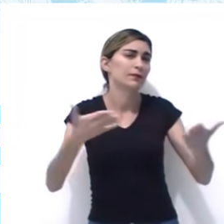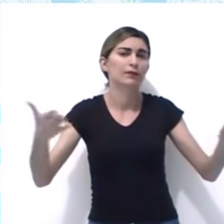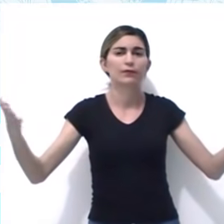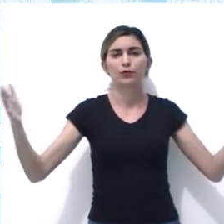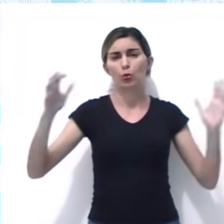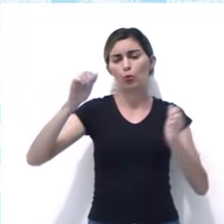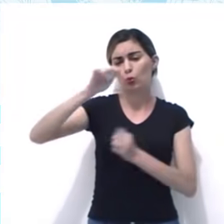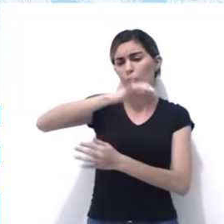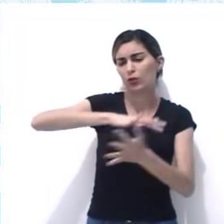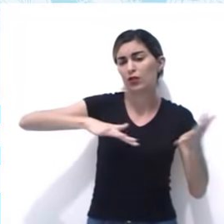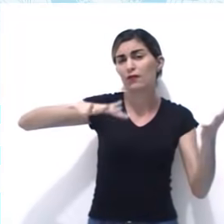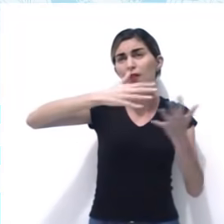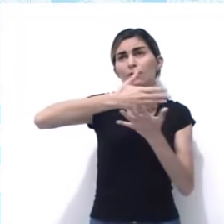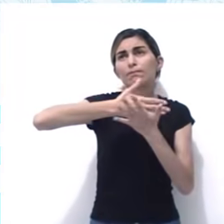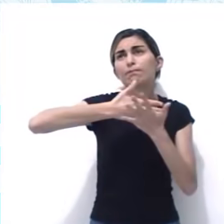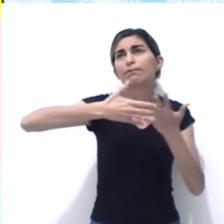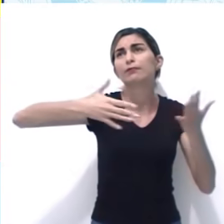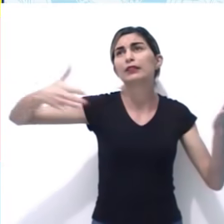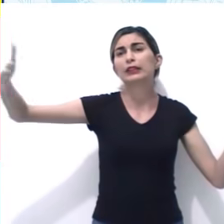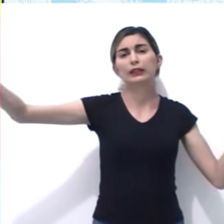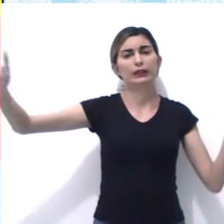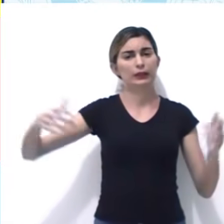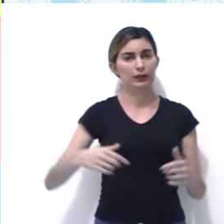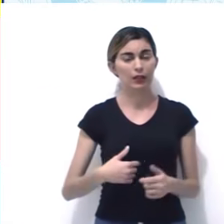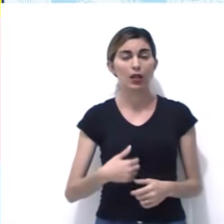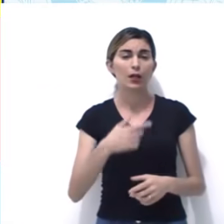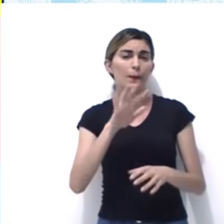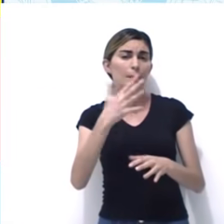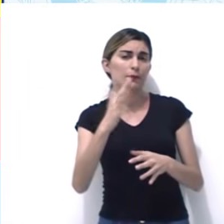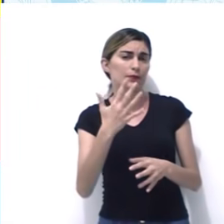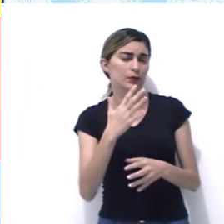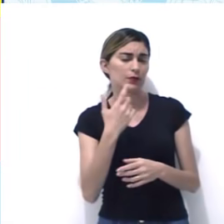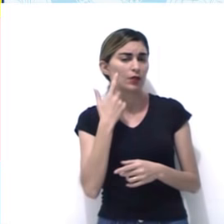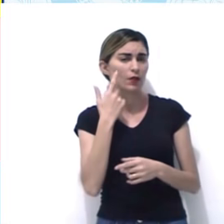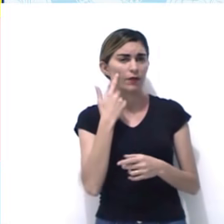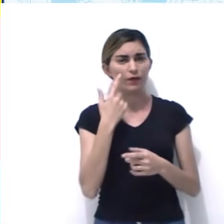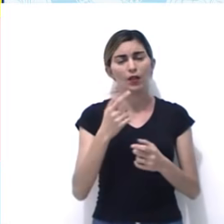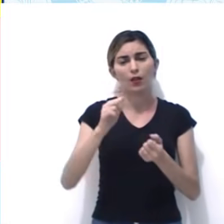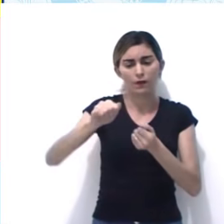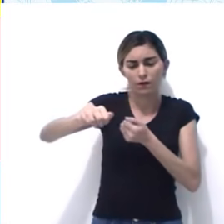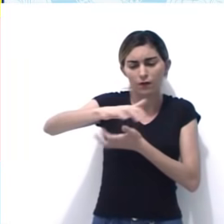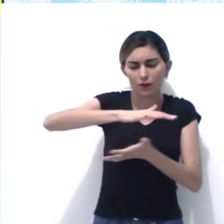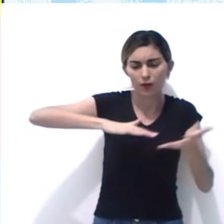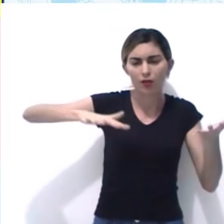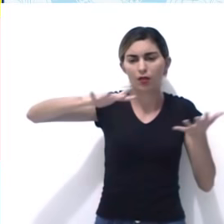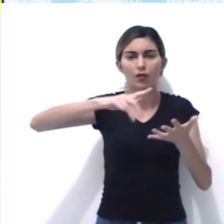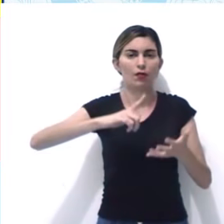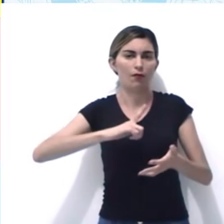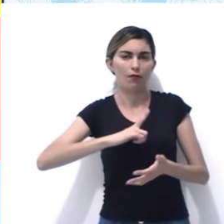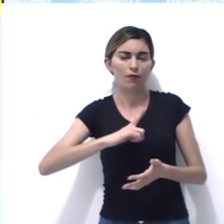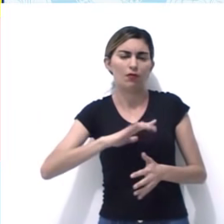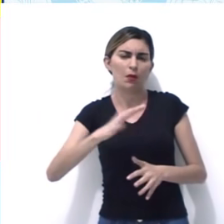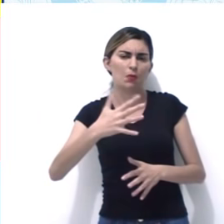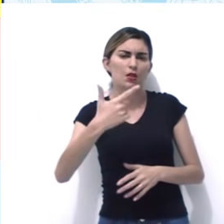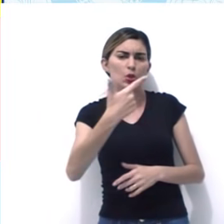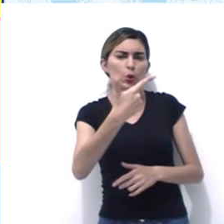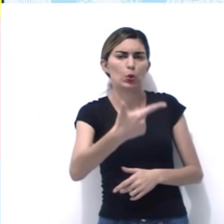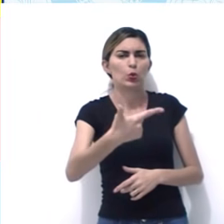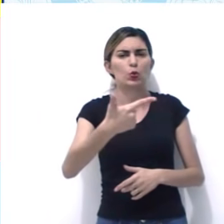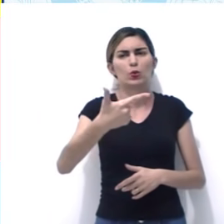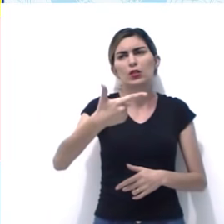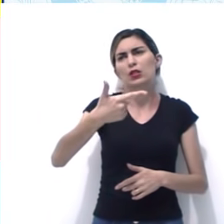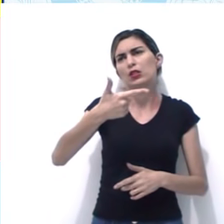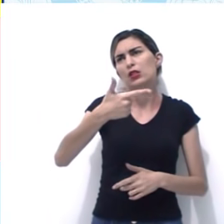pra vocês terem uma ideia estima-se e a via láctea possui entre 200 e